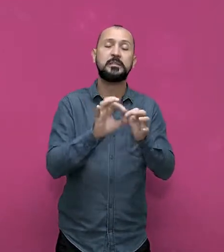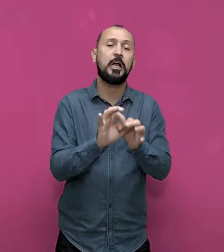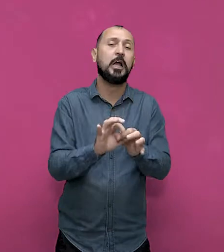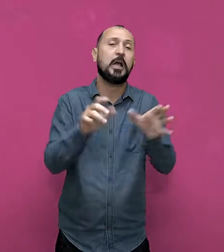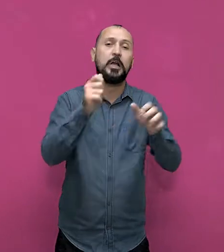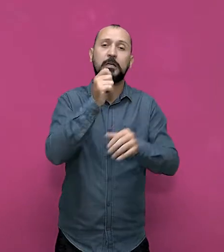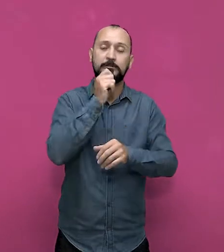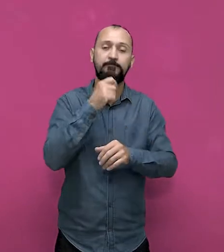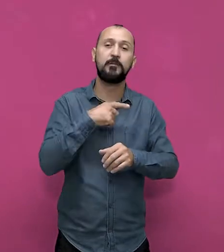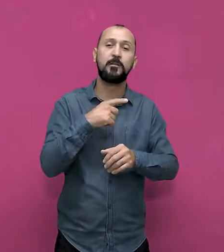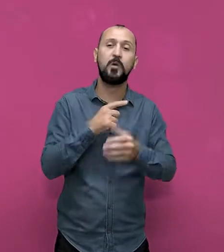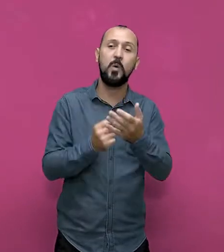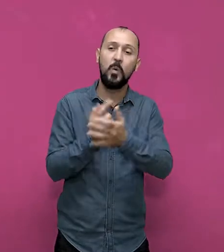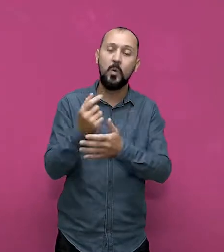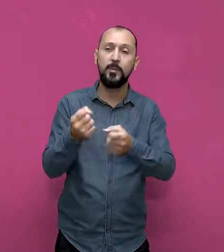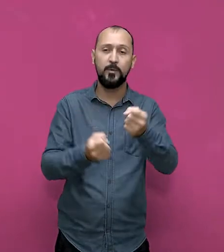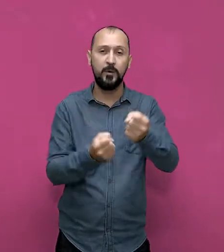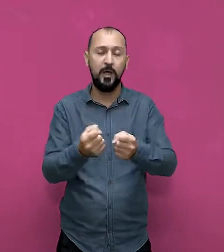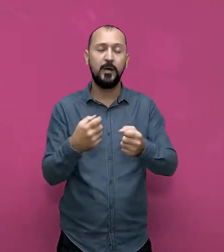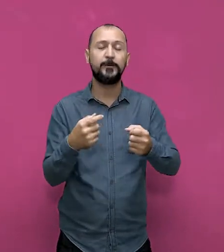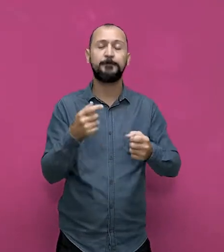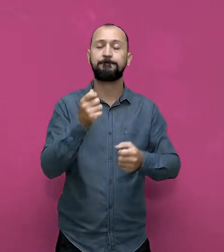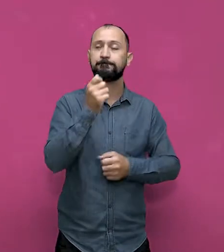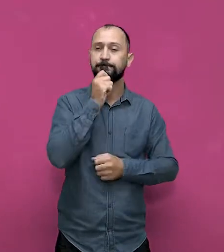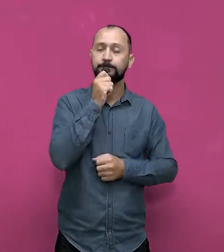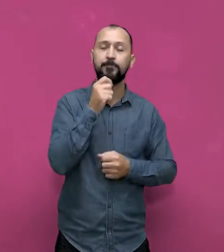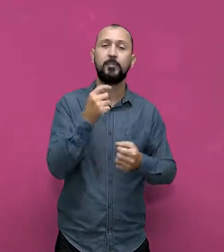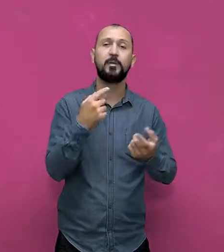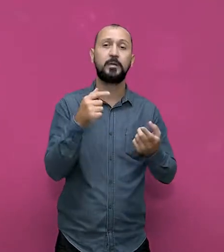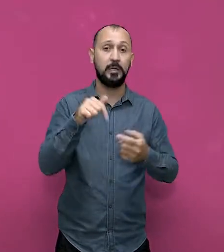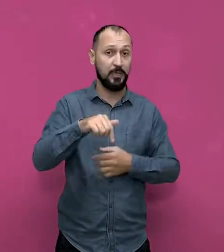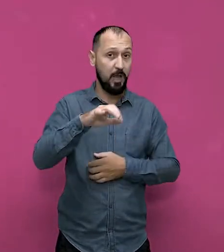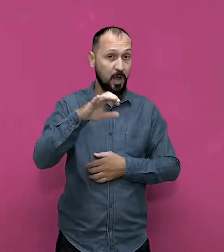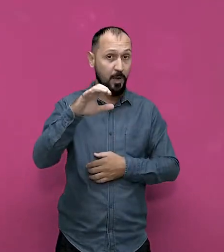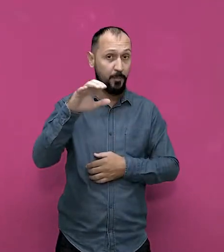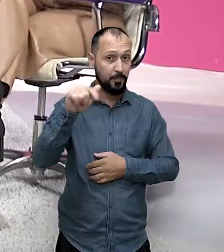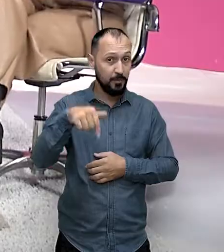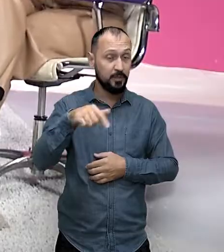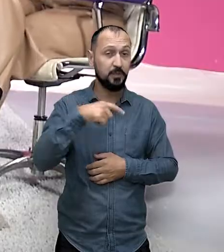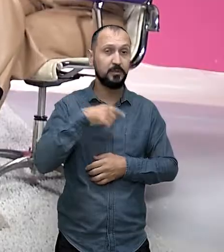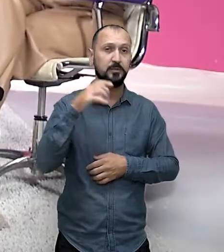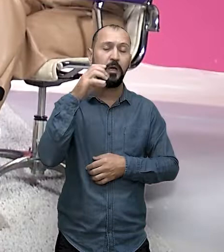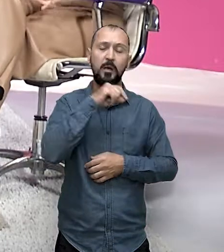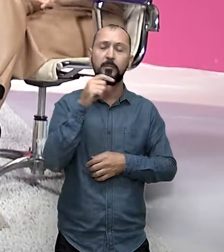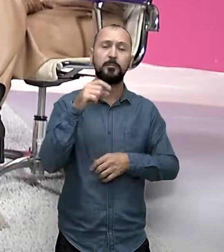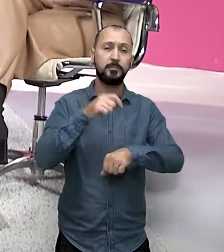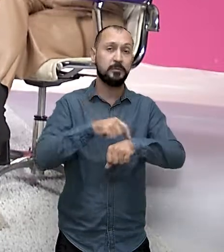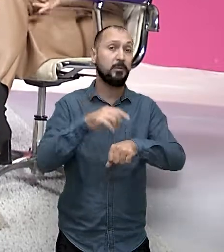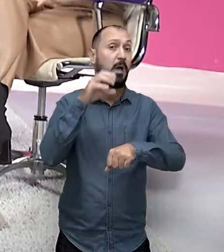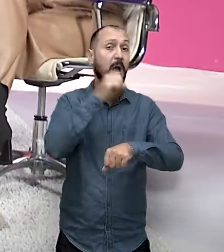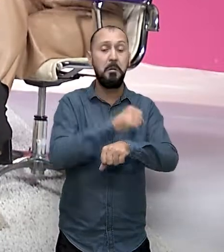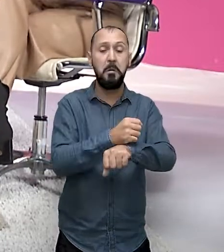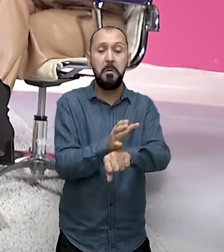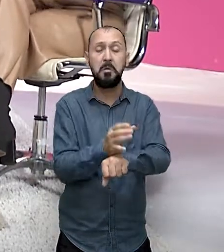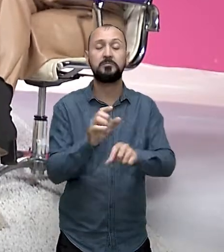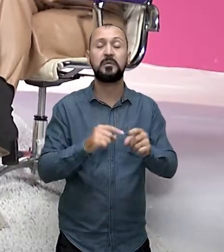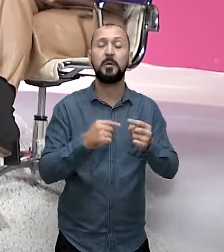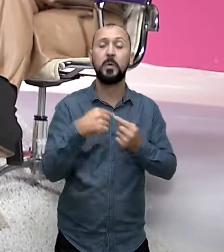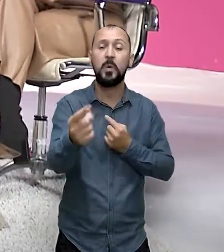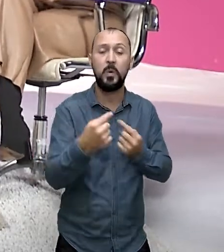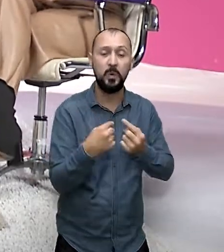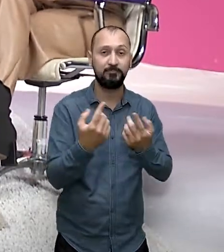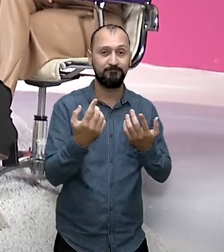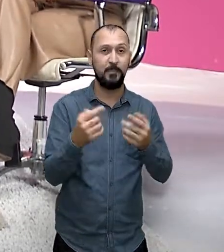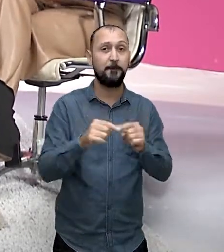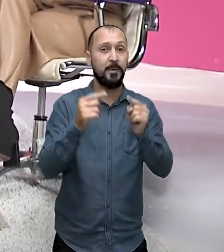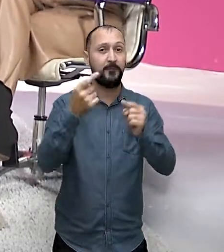permite ainda que as pessoas tenham um carro, que a gente se locomova ainda em Campo Grande num curto espaço de tempo, né? Mas,